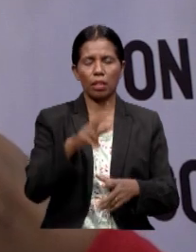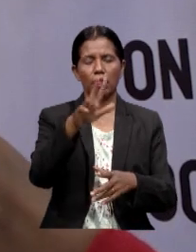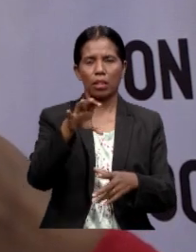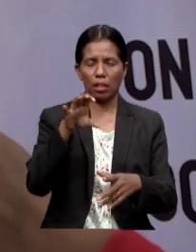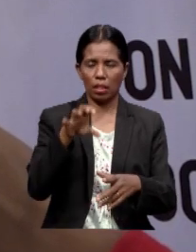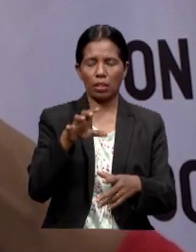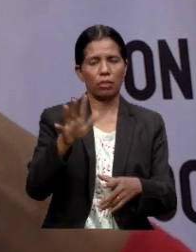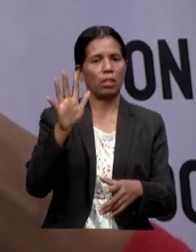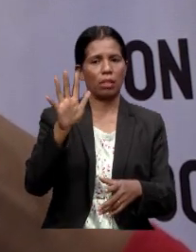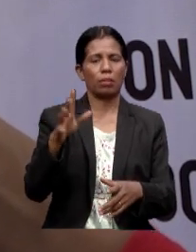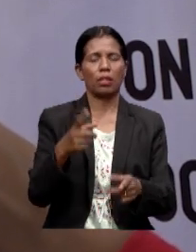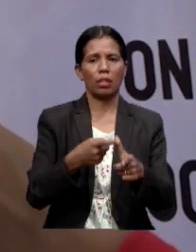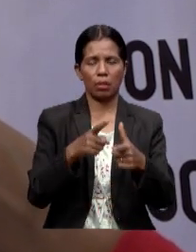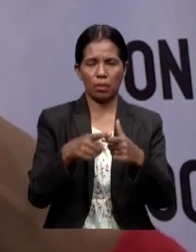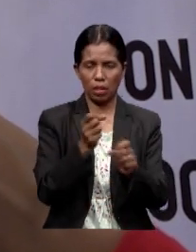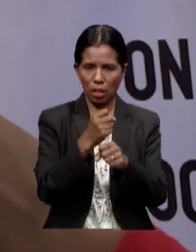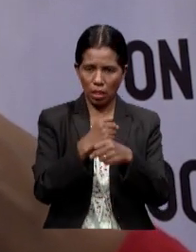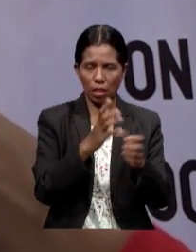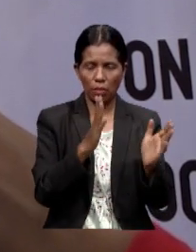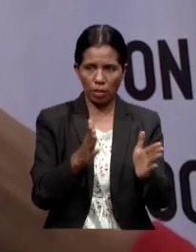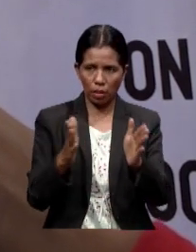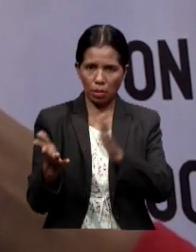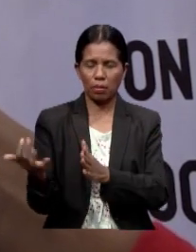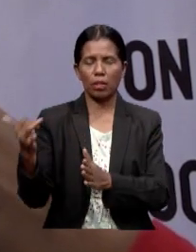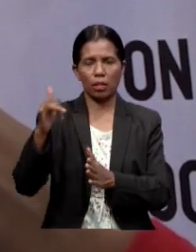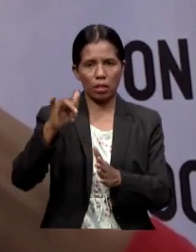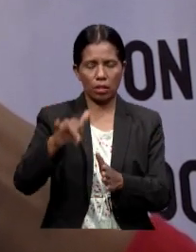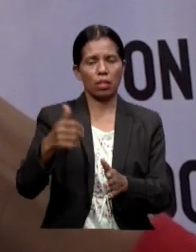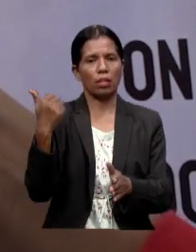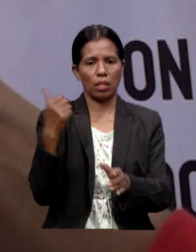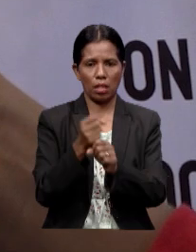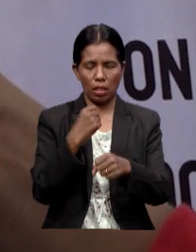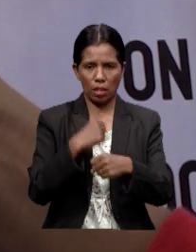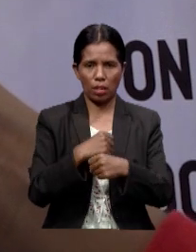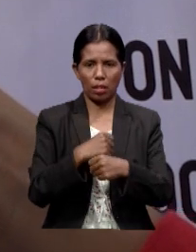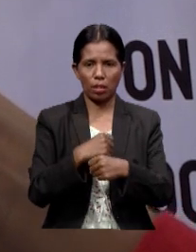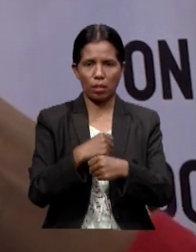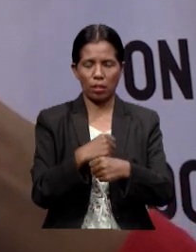305, e depois halo processo mos, Bahia, Sira neve que é nessa.